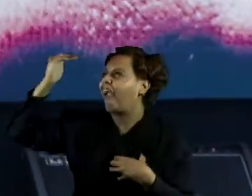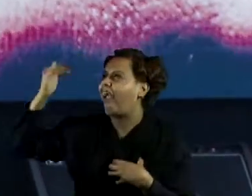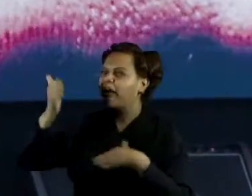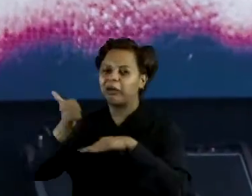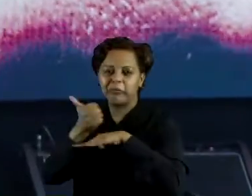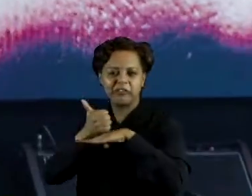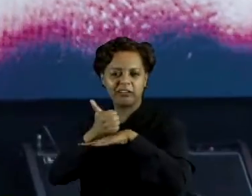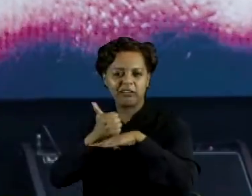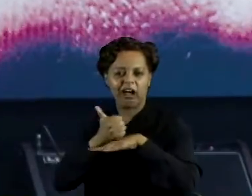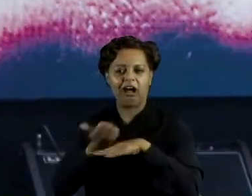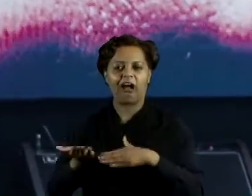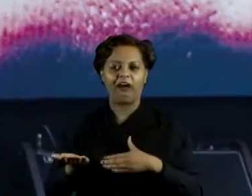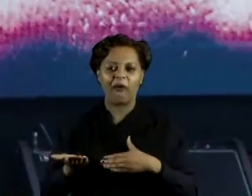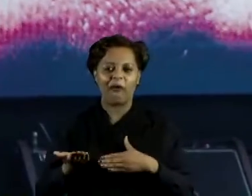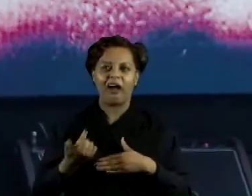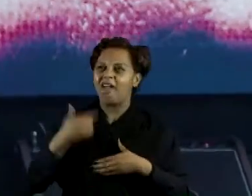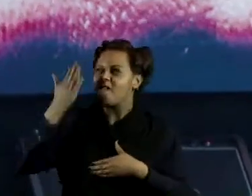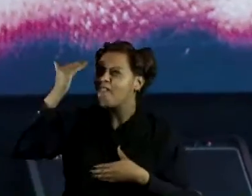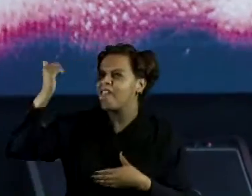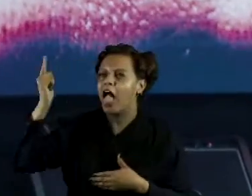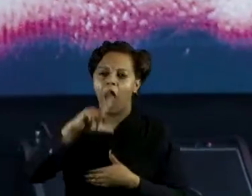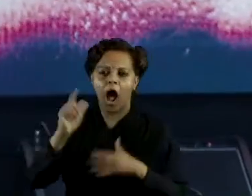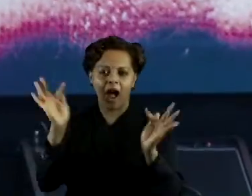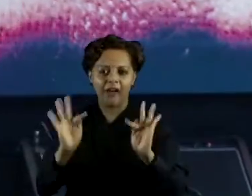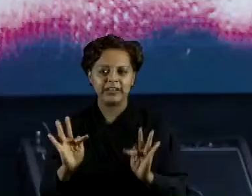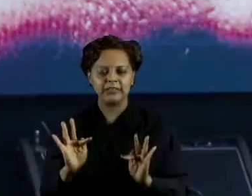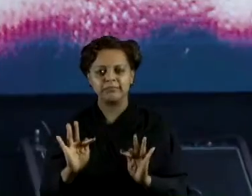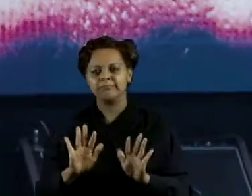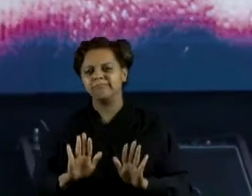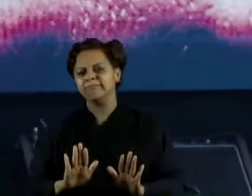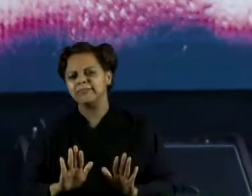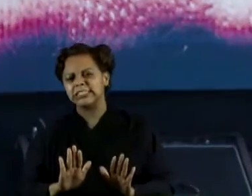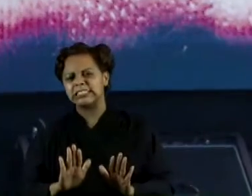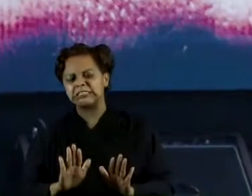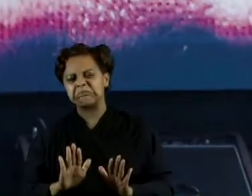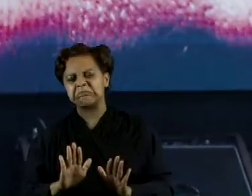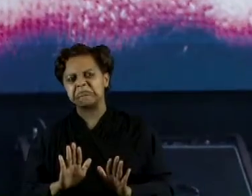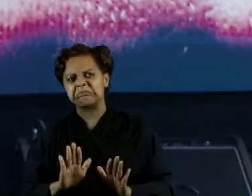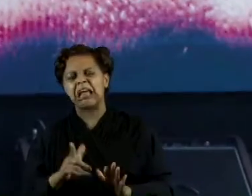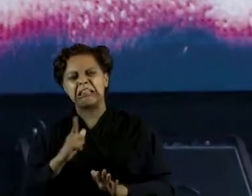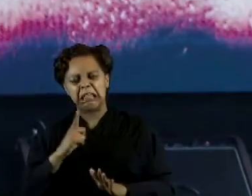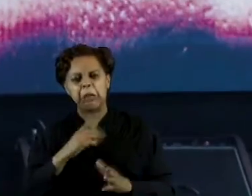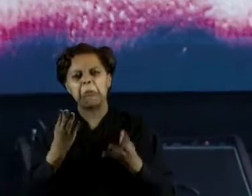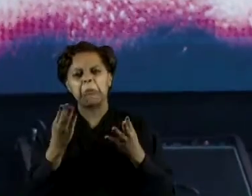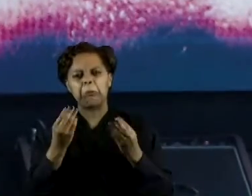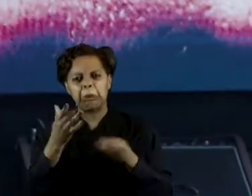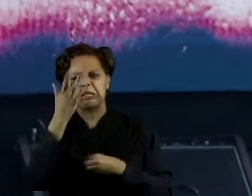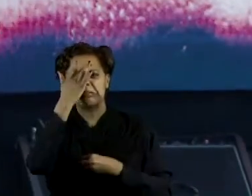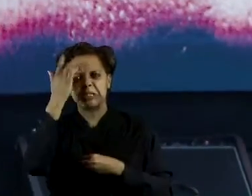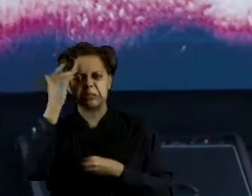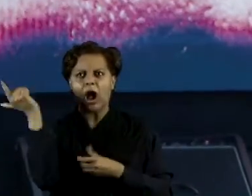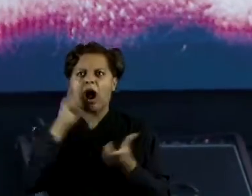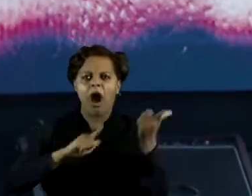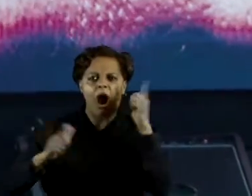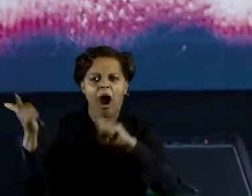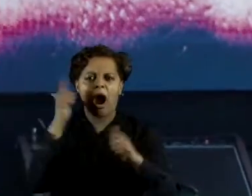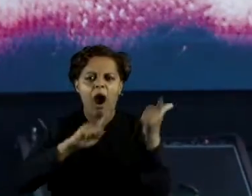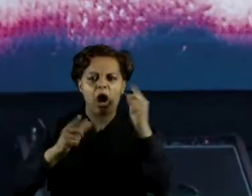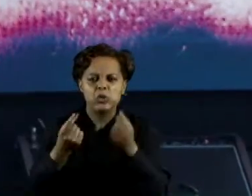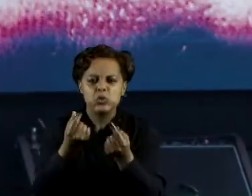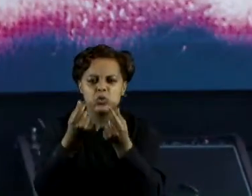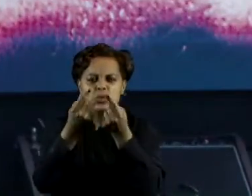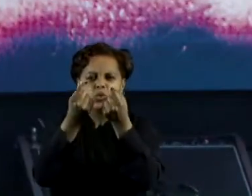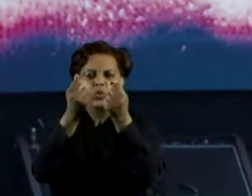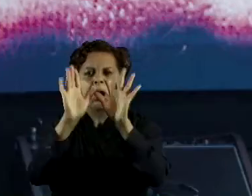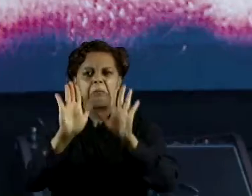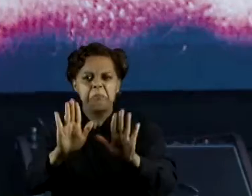profissional. Mas a verdade é que tem muita gente bem-sucedida que não é feliz, não é isso? Inúmeros casos